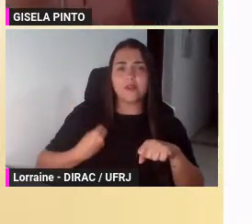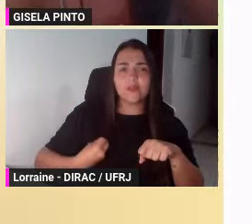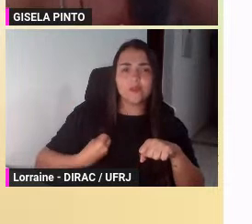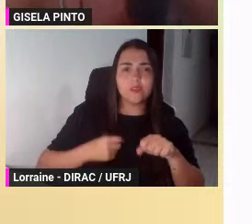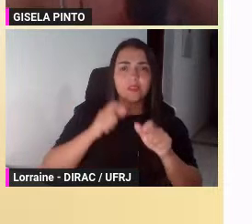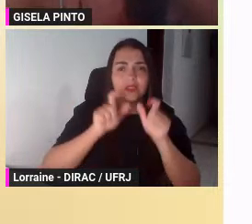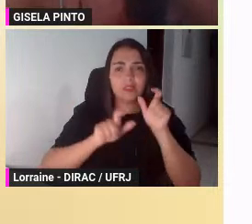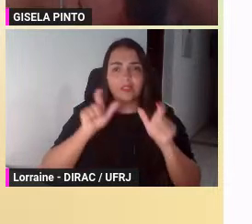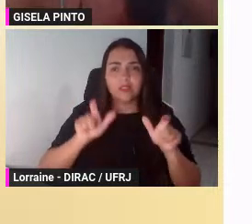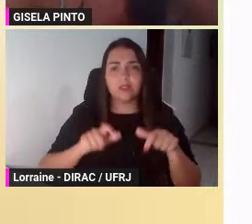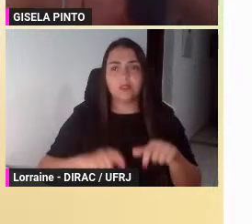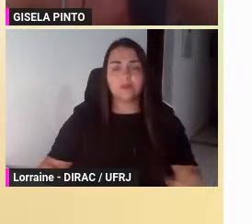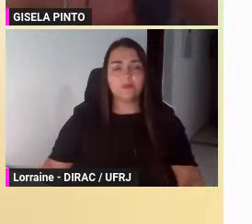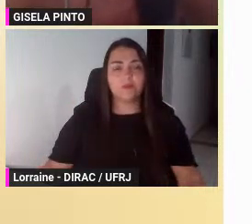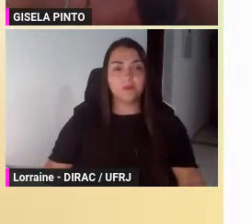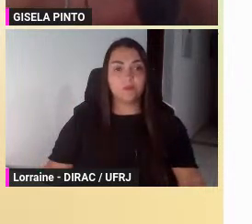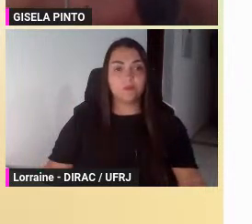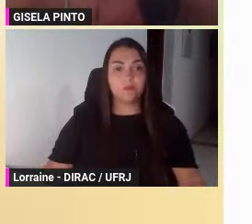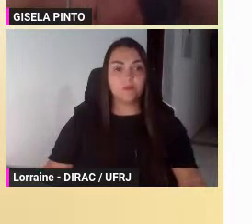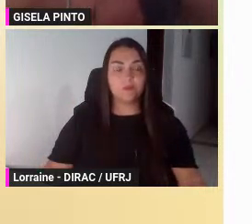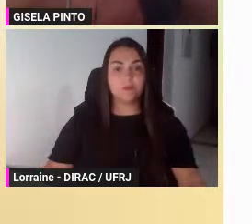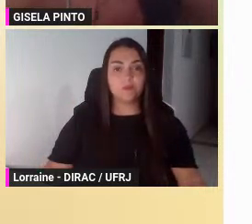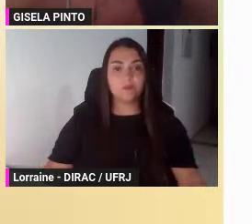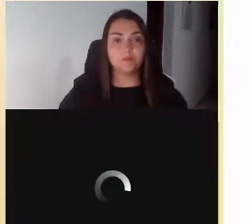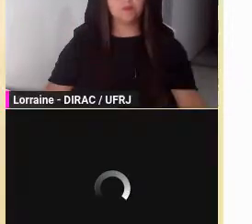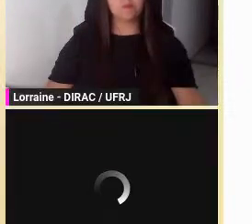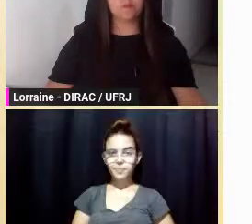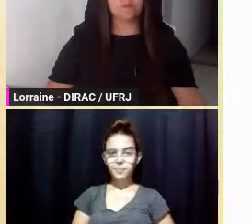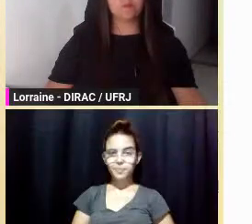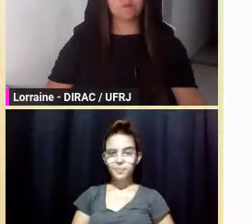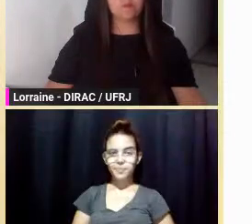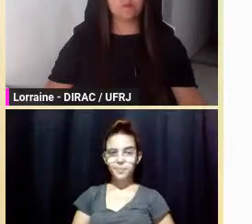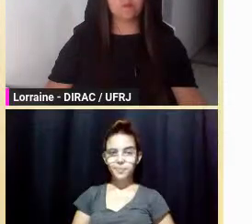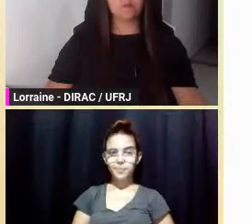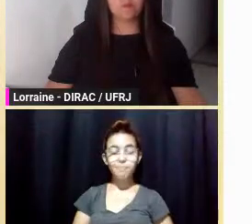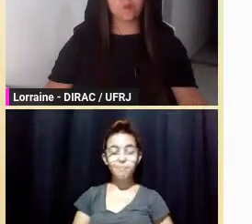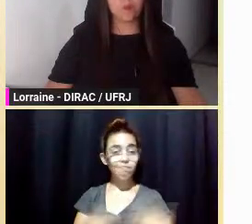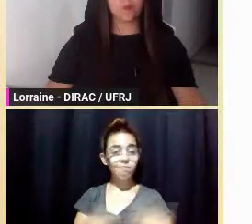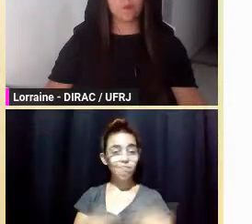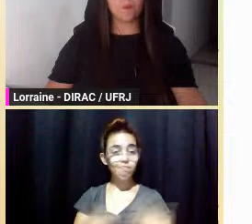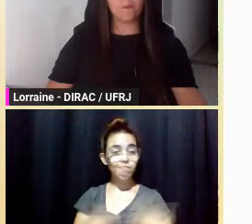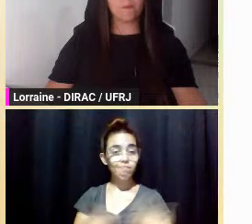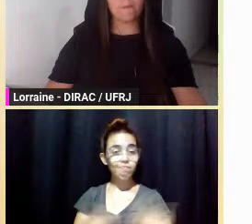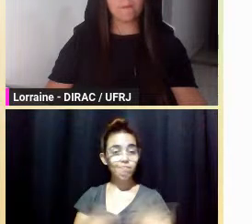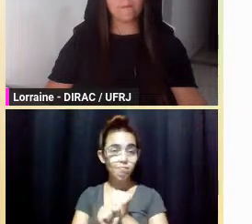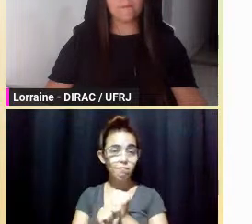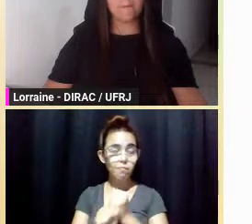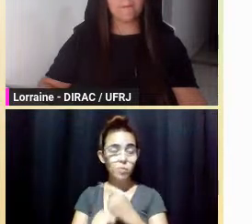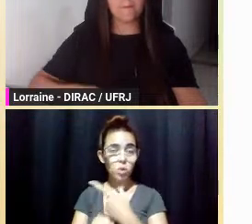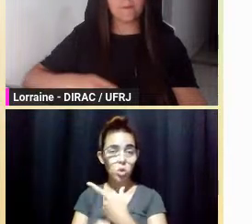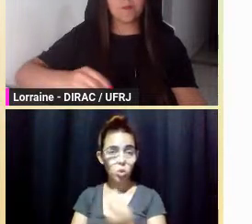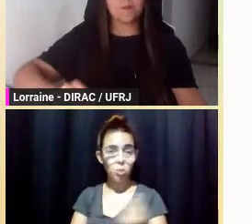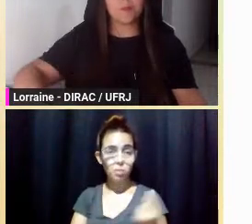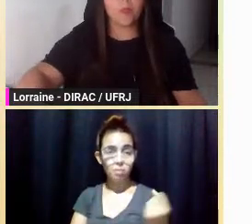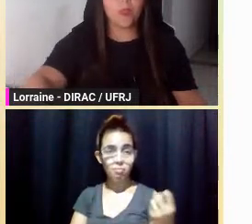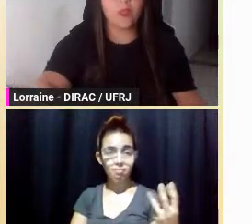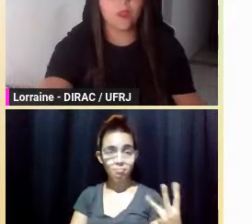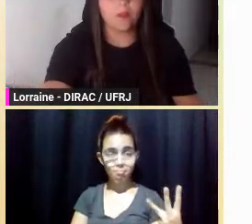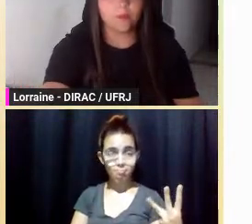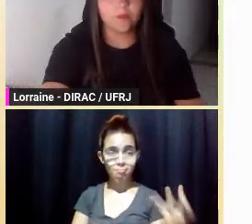né? Em 2003, eu me separei do meu primeiro companheiro